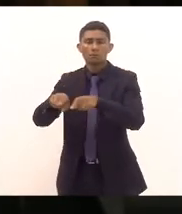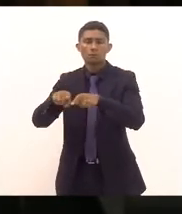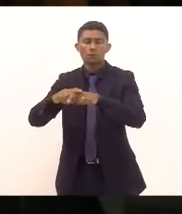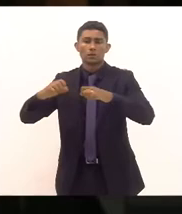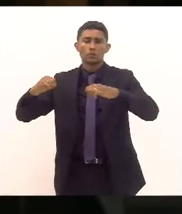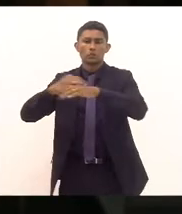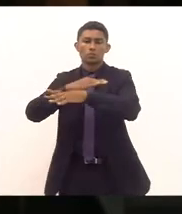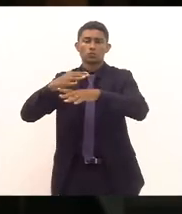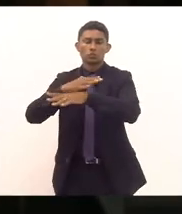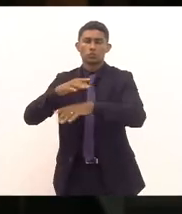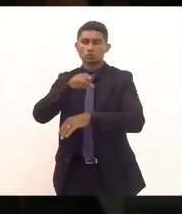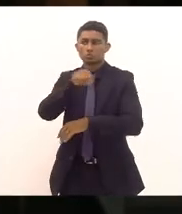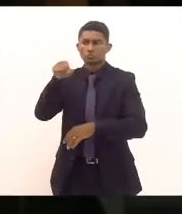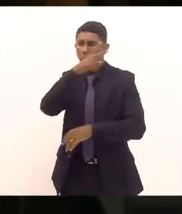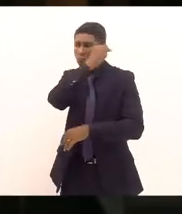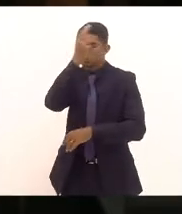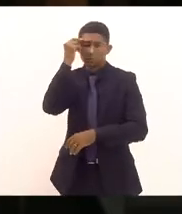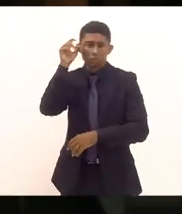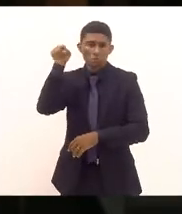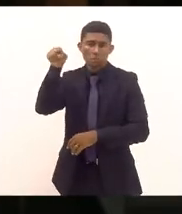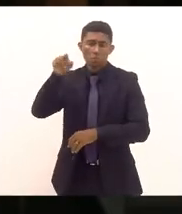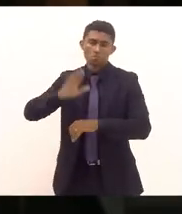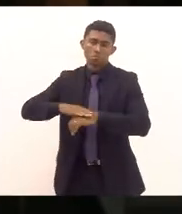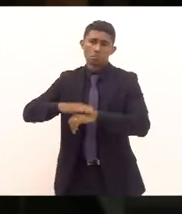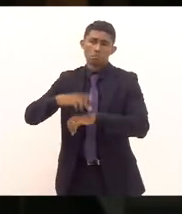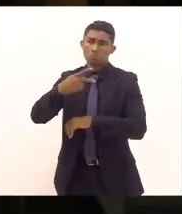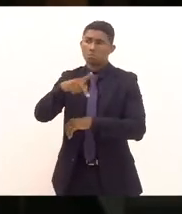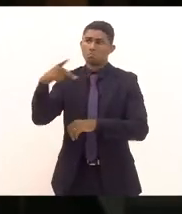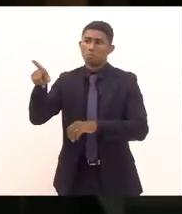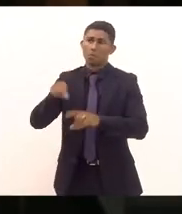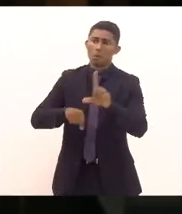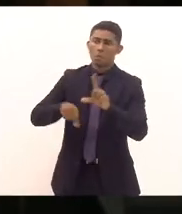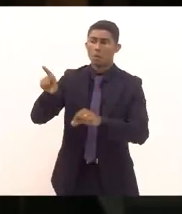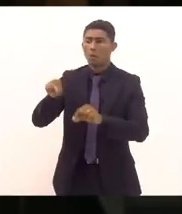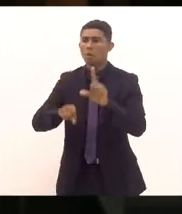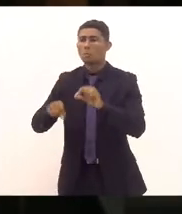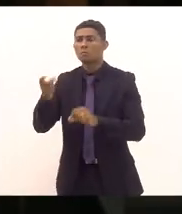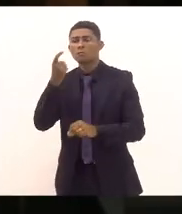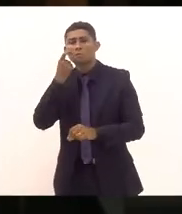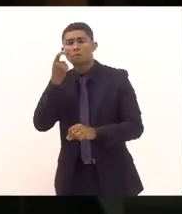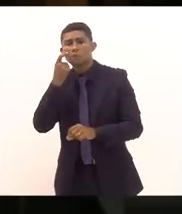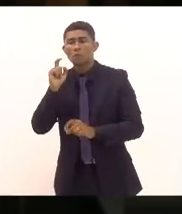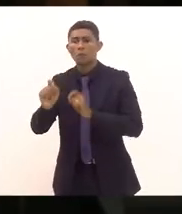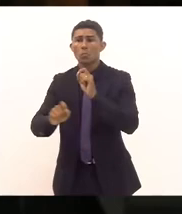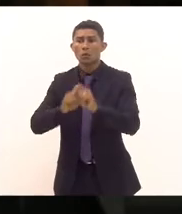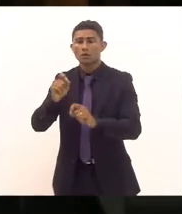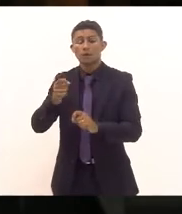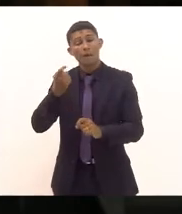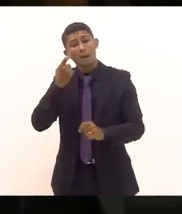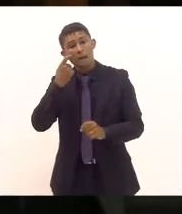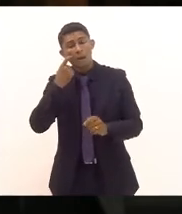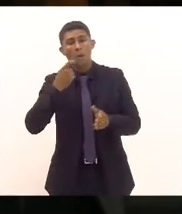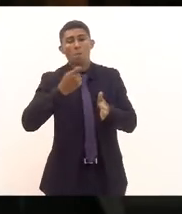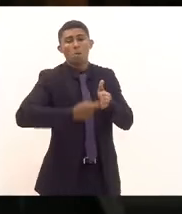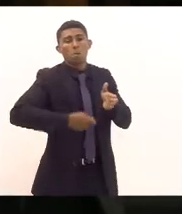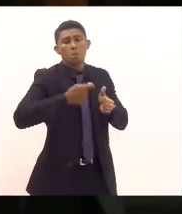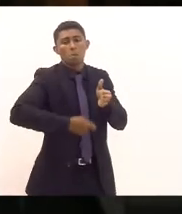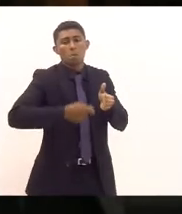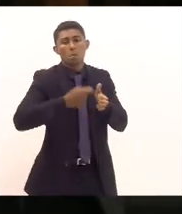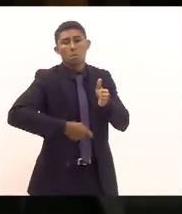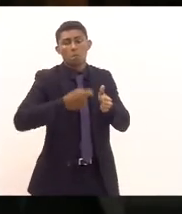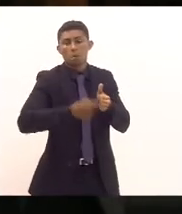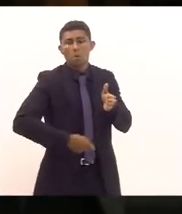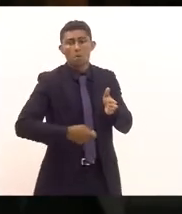municípios e qual é a defender ativo competente aplicação de alíquotas reduzidas